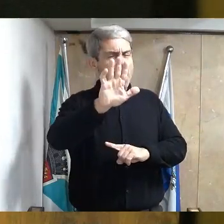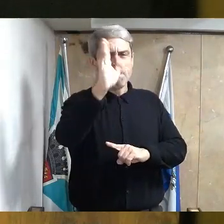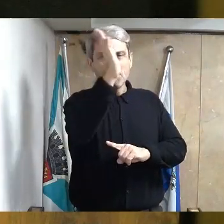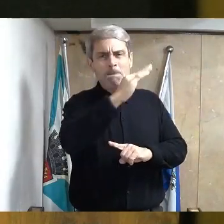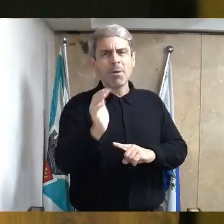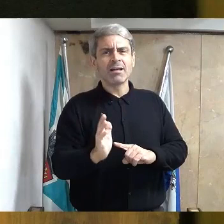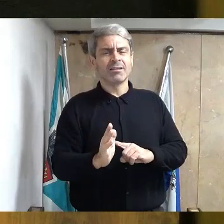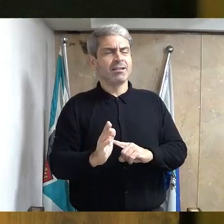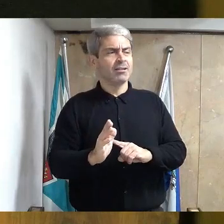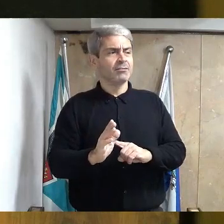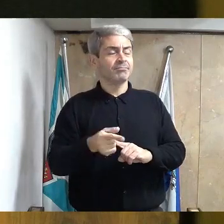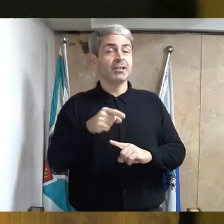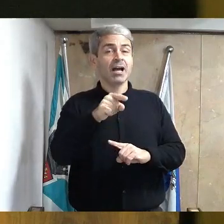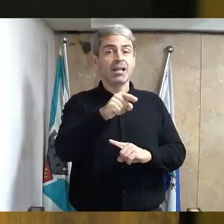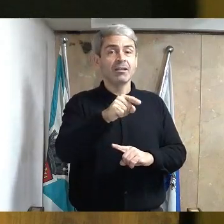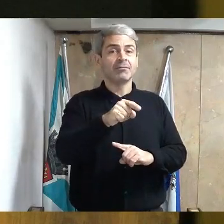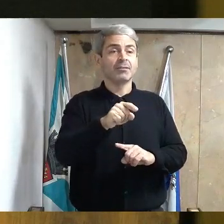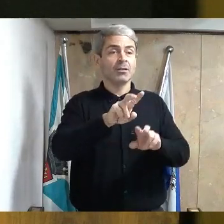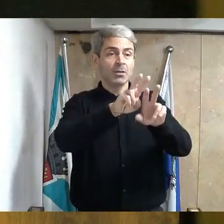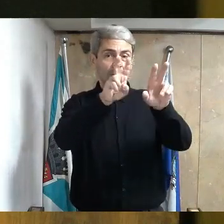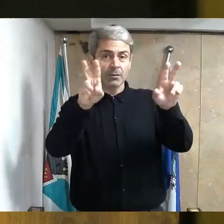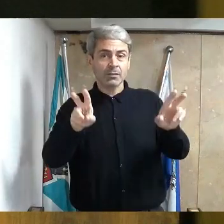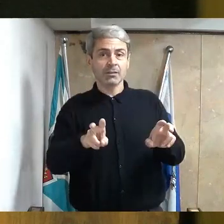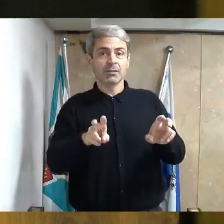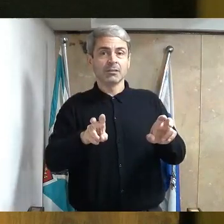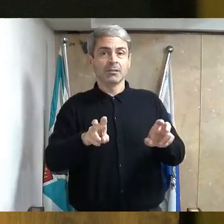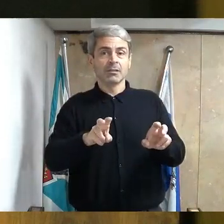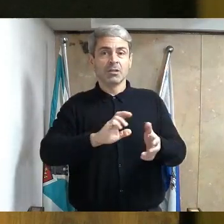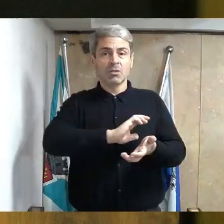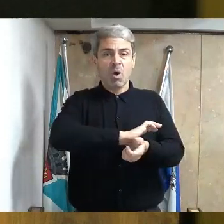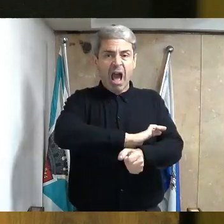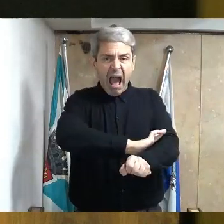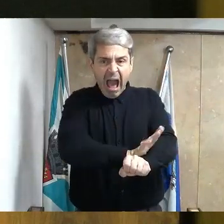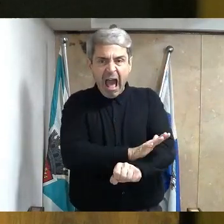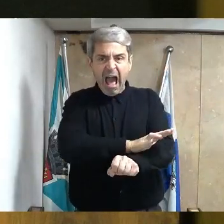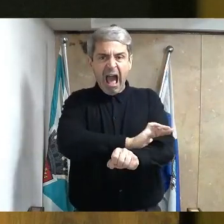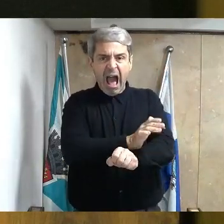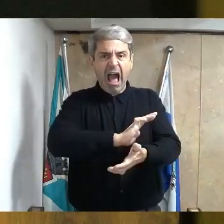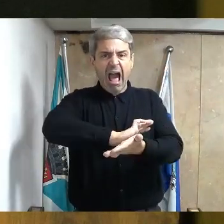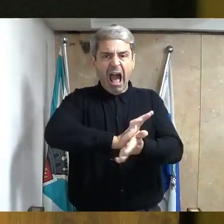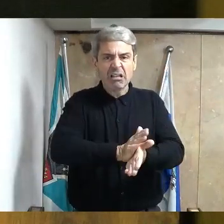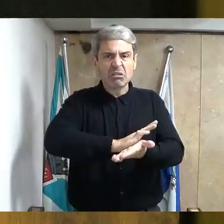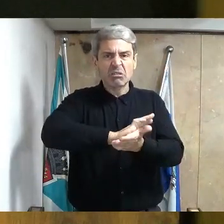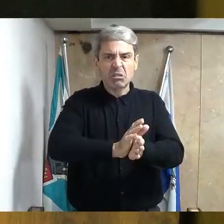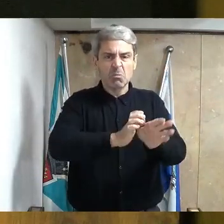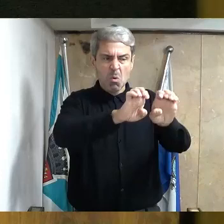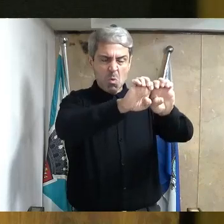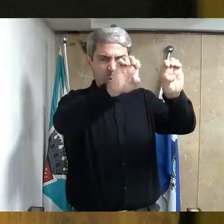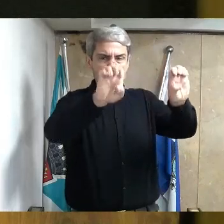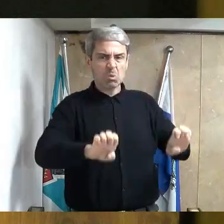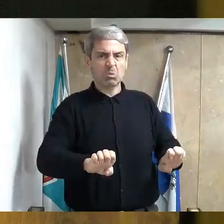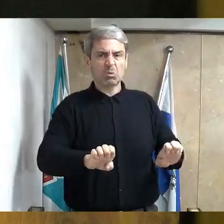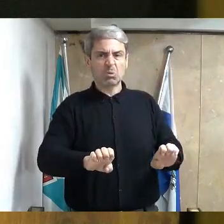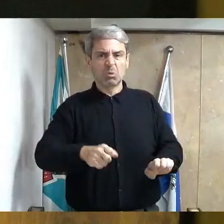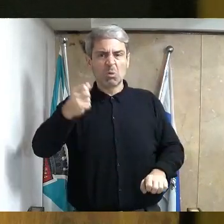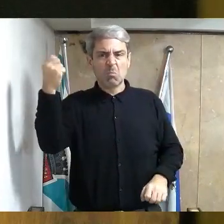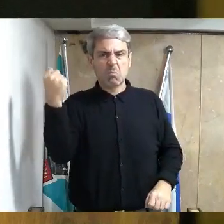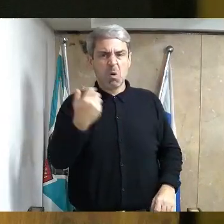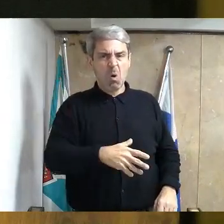que é o caso desse racismo estruturante,